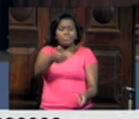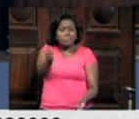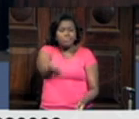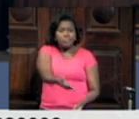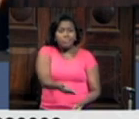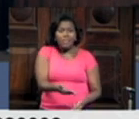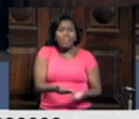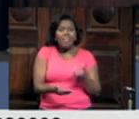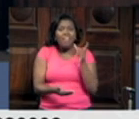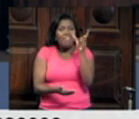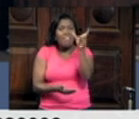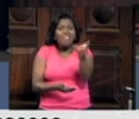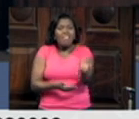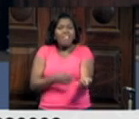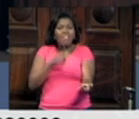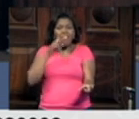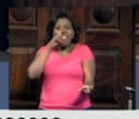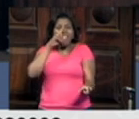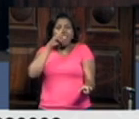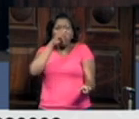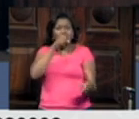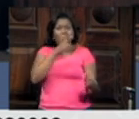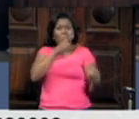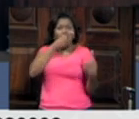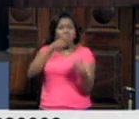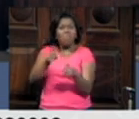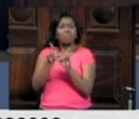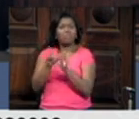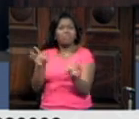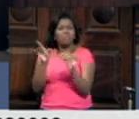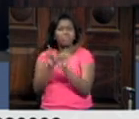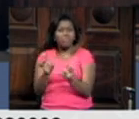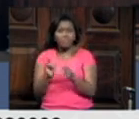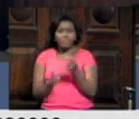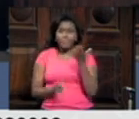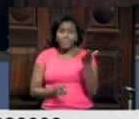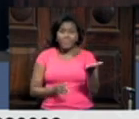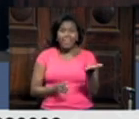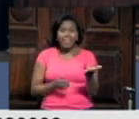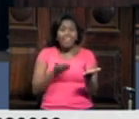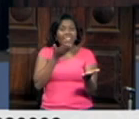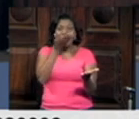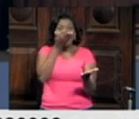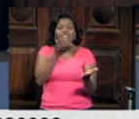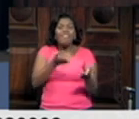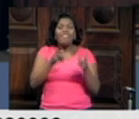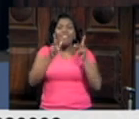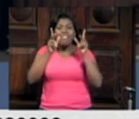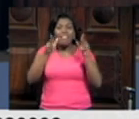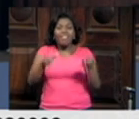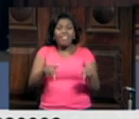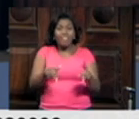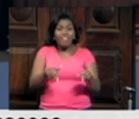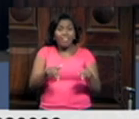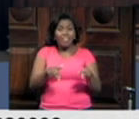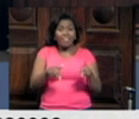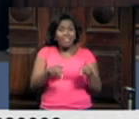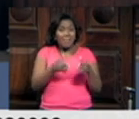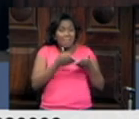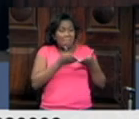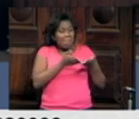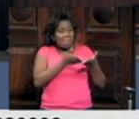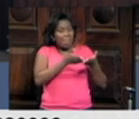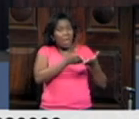uma figura nociva à democracia, alguém que saltou do barco